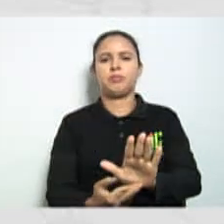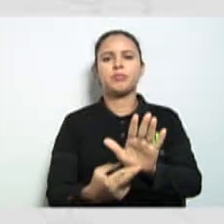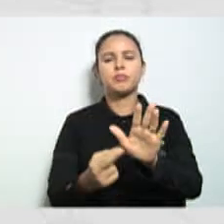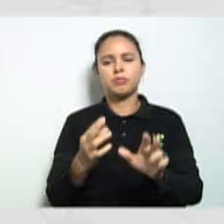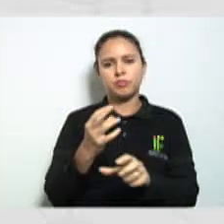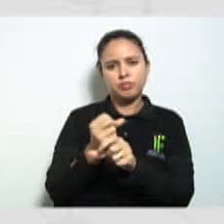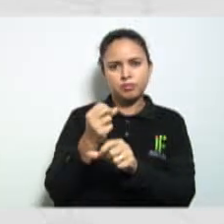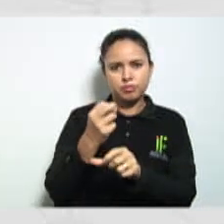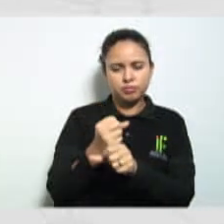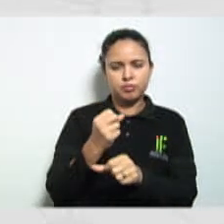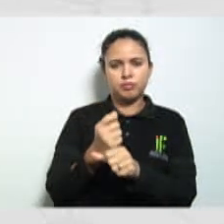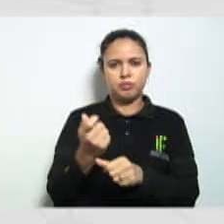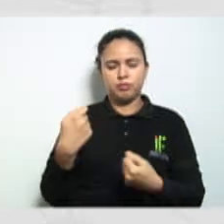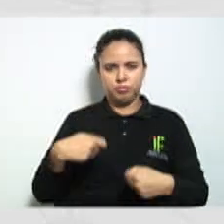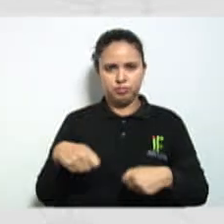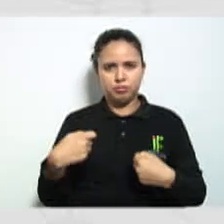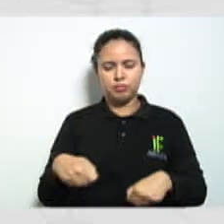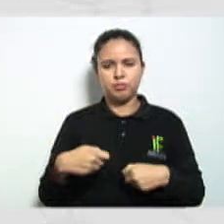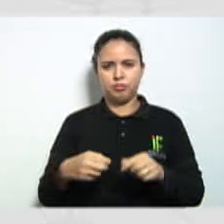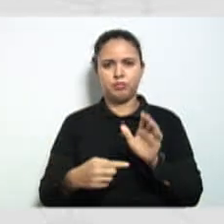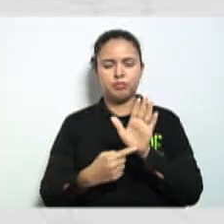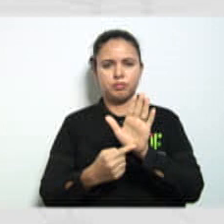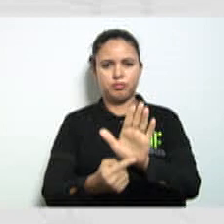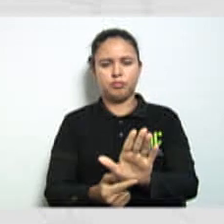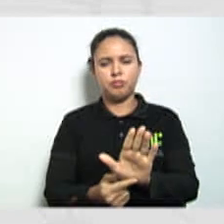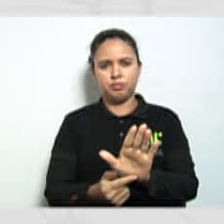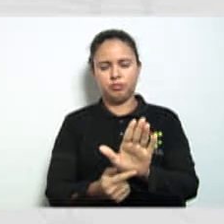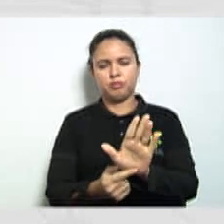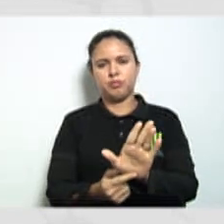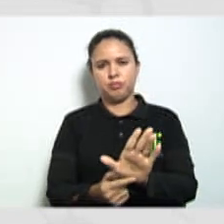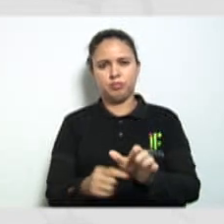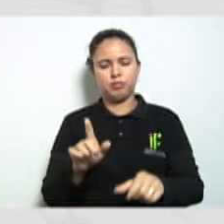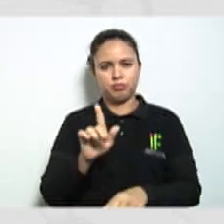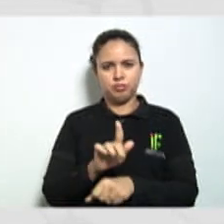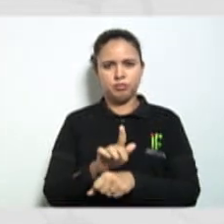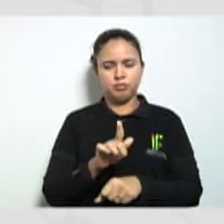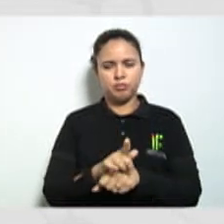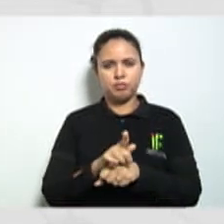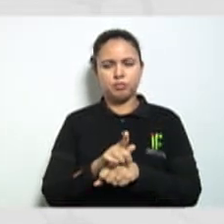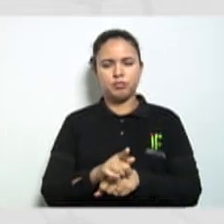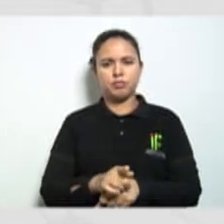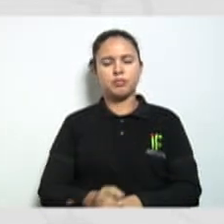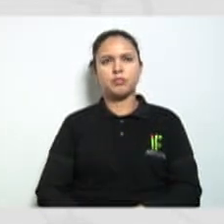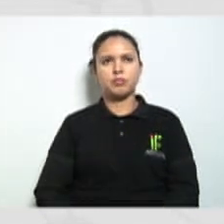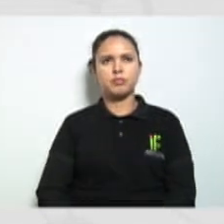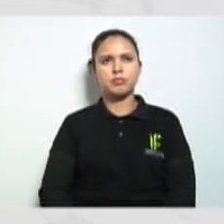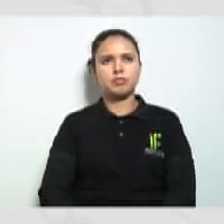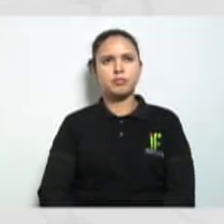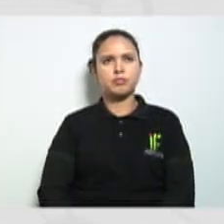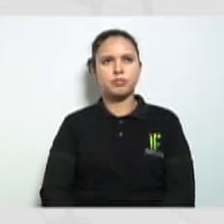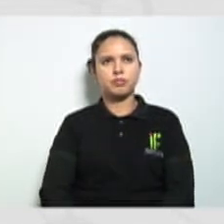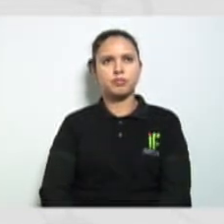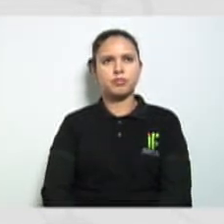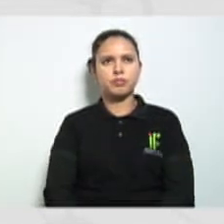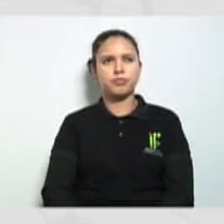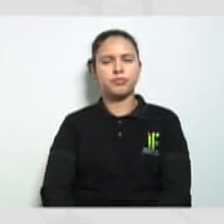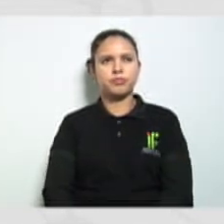contábeis que devem ser apresentadas pelo gestor. São elas: